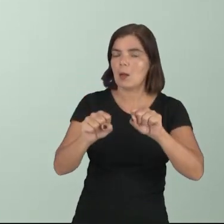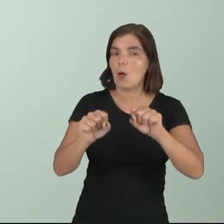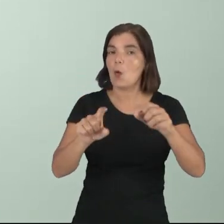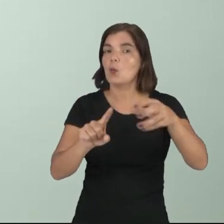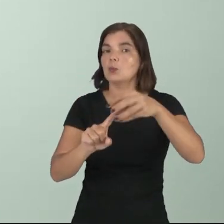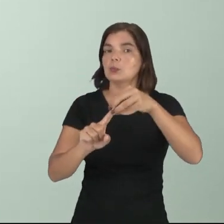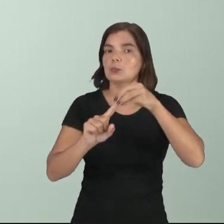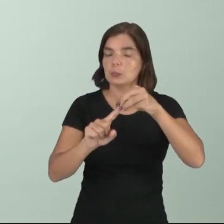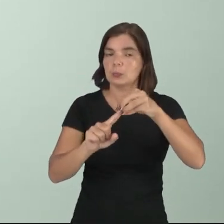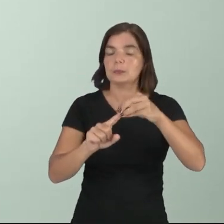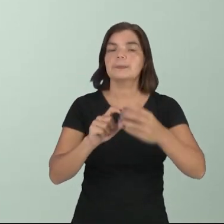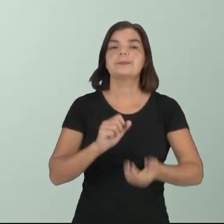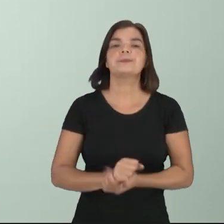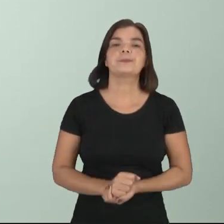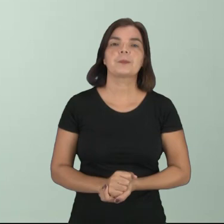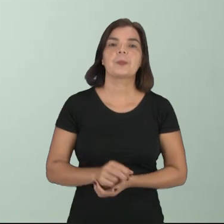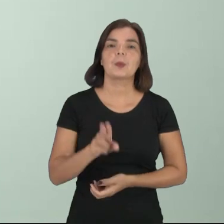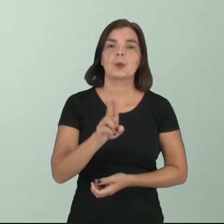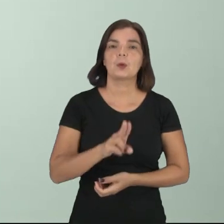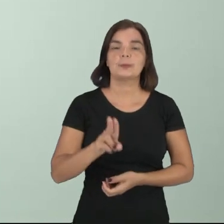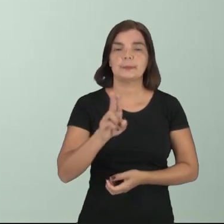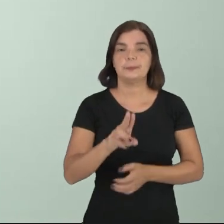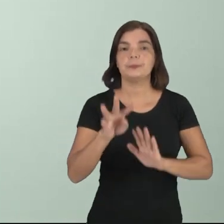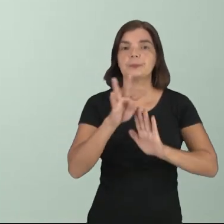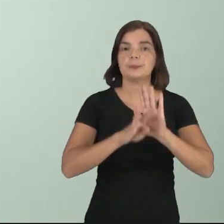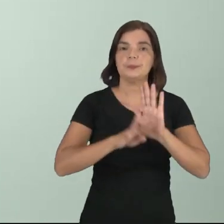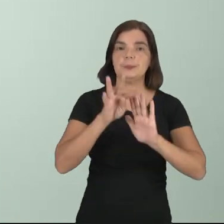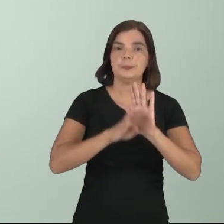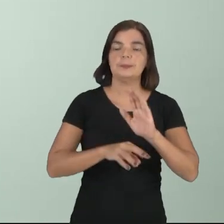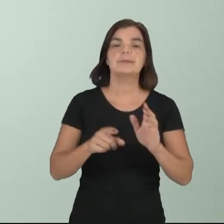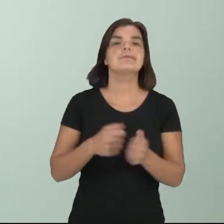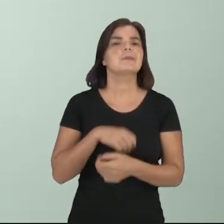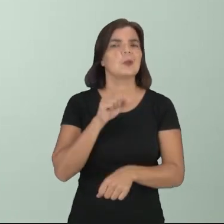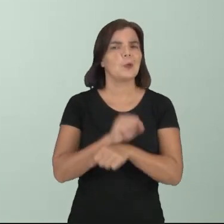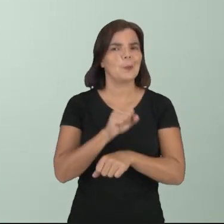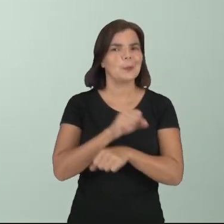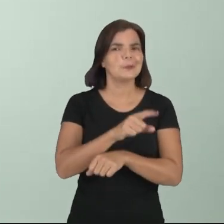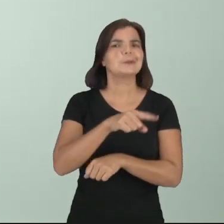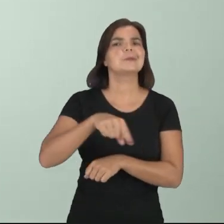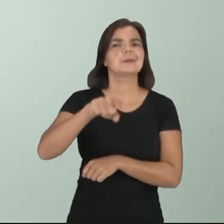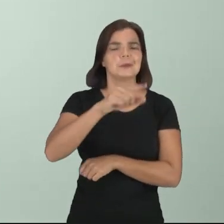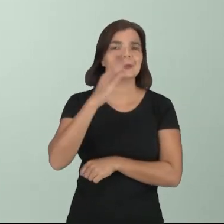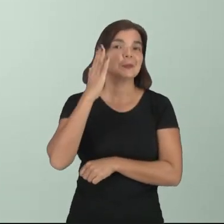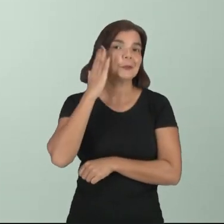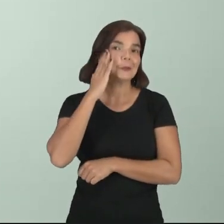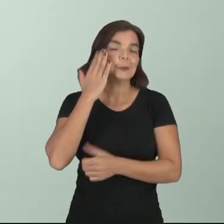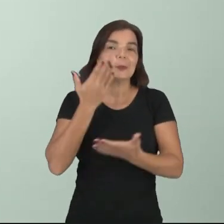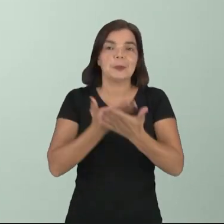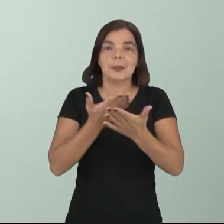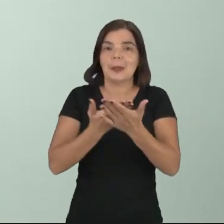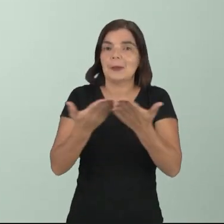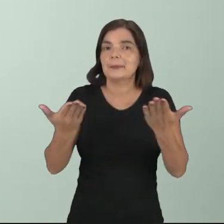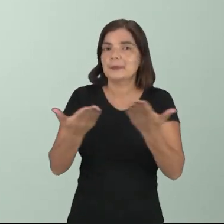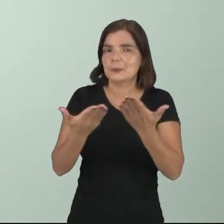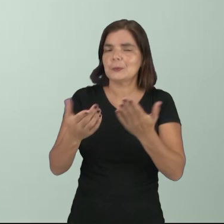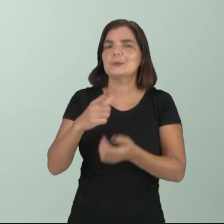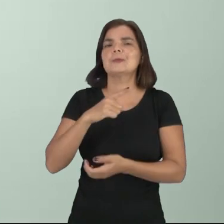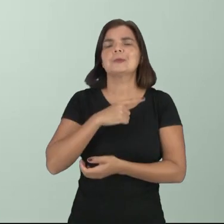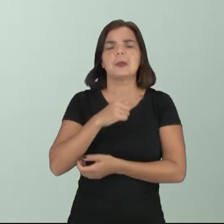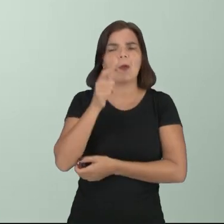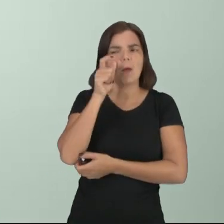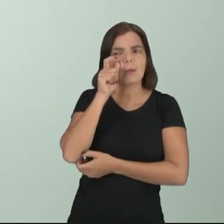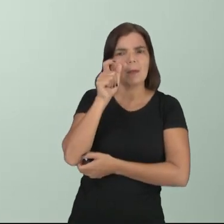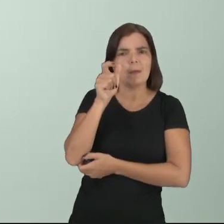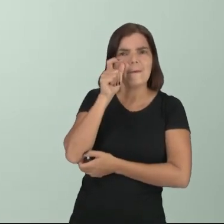a intenção utilizada naquele texto. Espero que vocês tenham compreendido nossa aula de hoje,